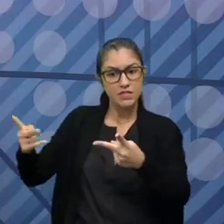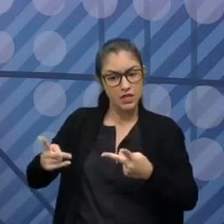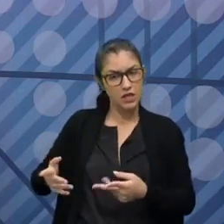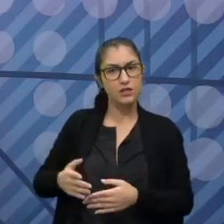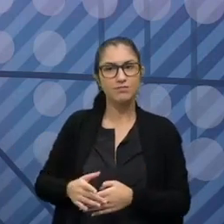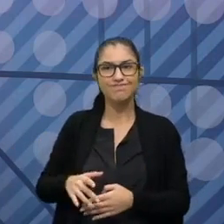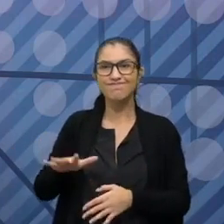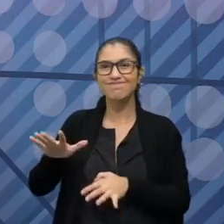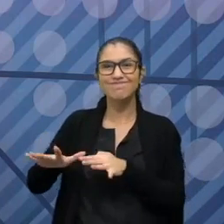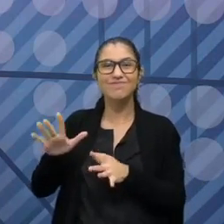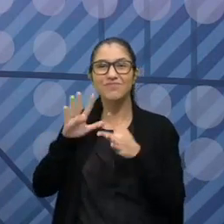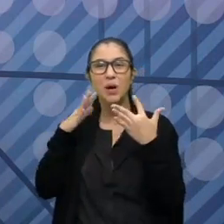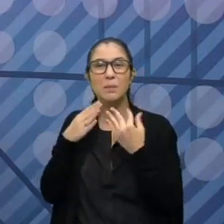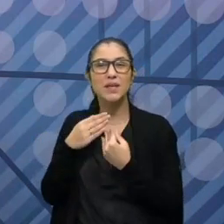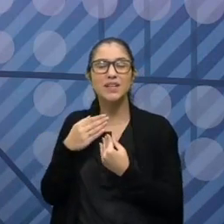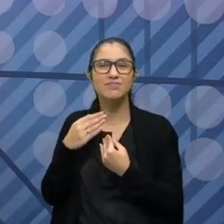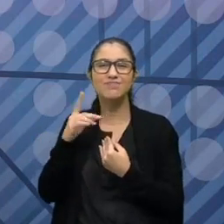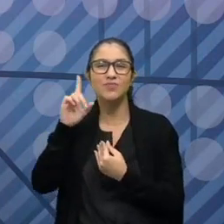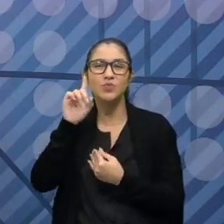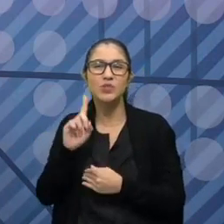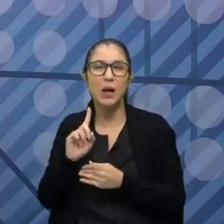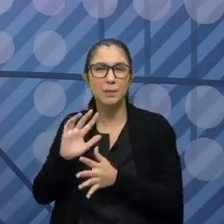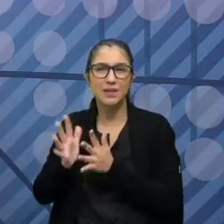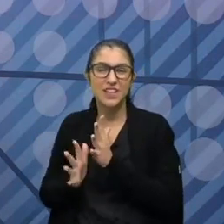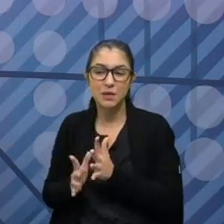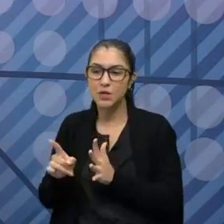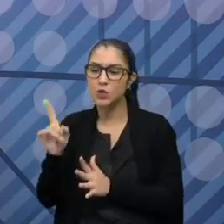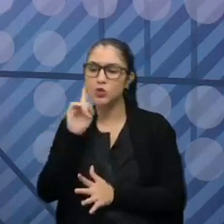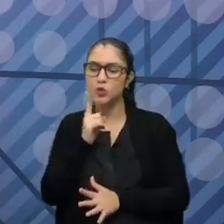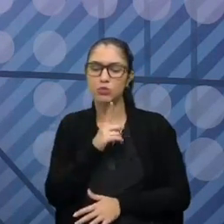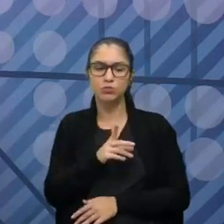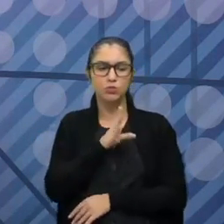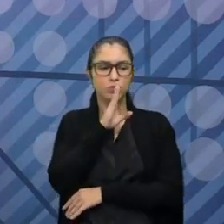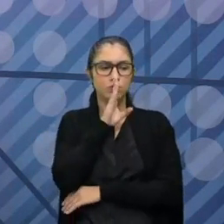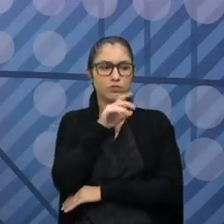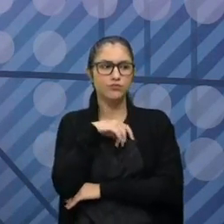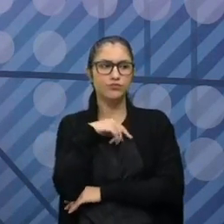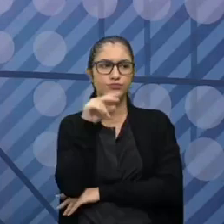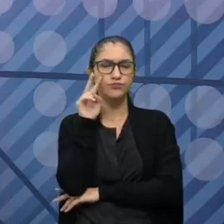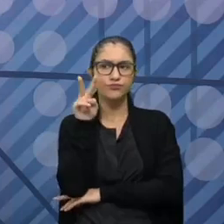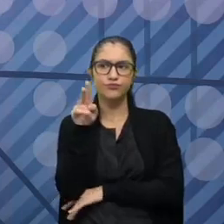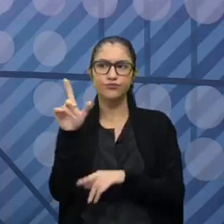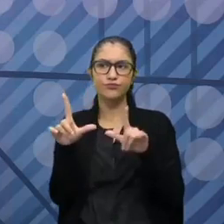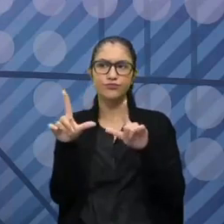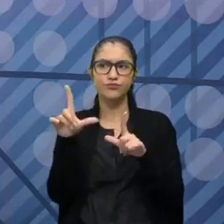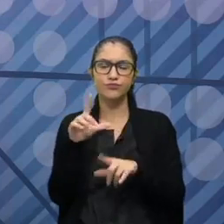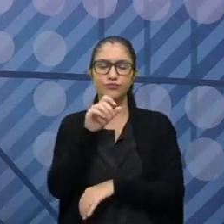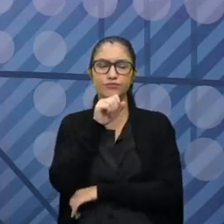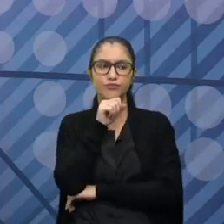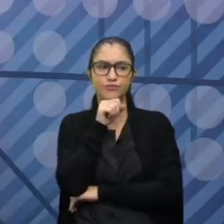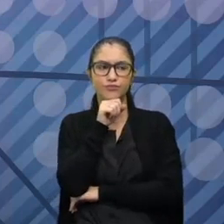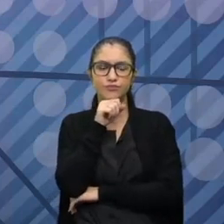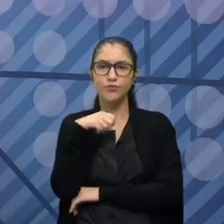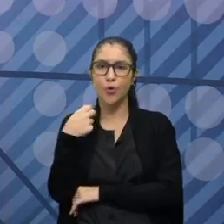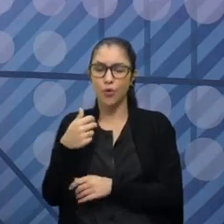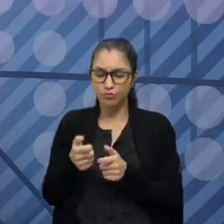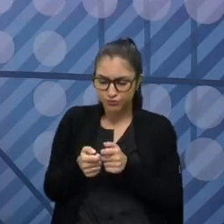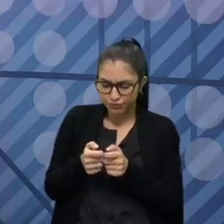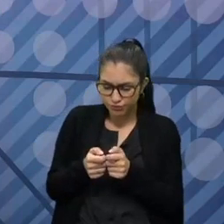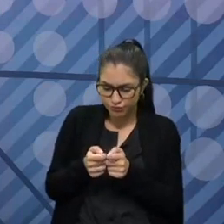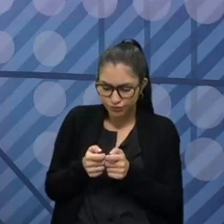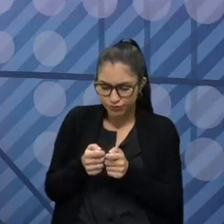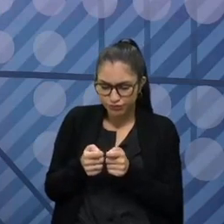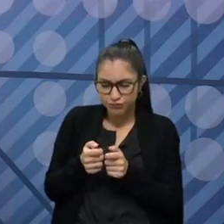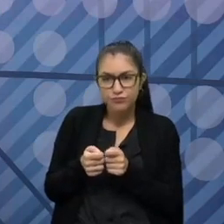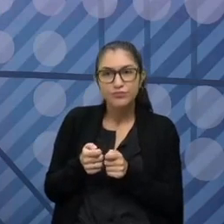as famílias não interagem porque não conhecem a língua de sinais e o surdo fica lá no cantinho, olhando para a televisão, né? Ou no celular, ou jogando o